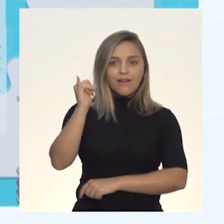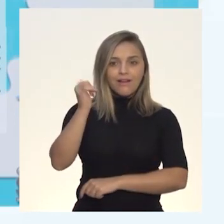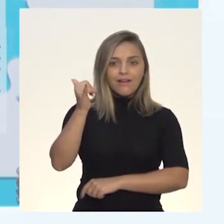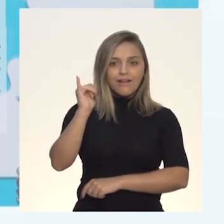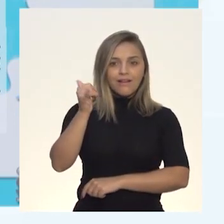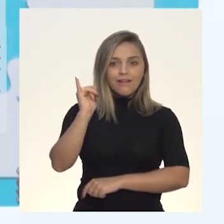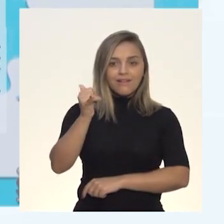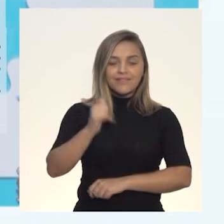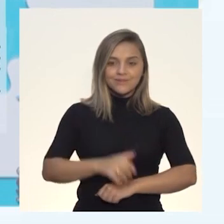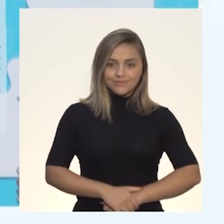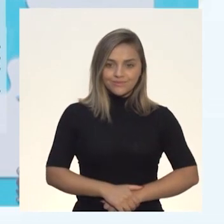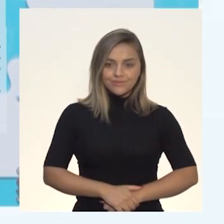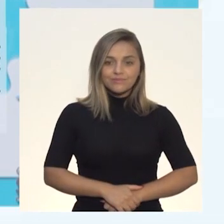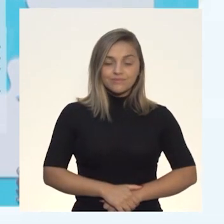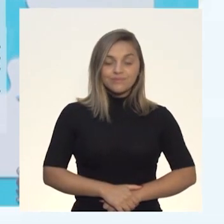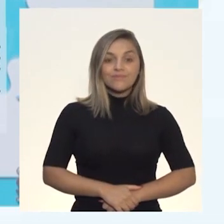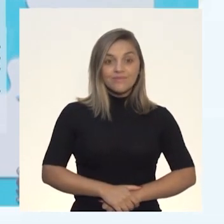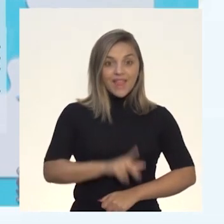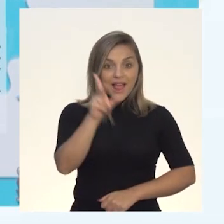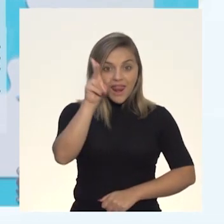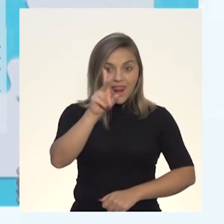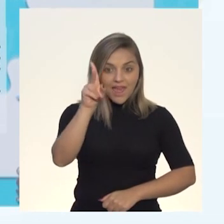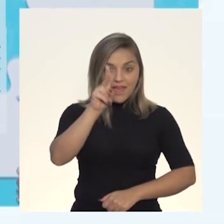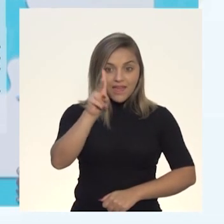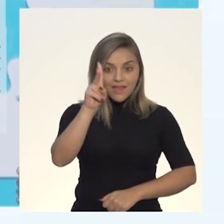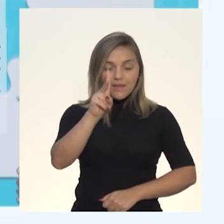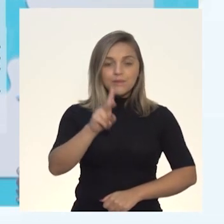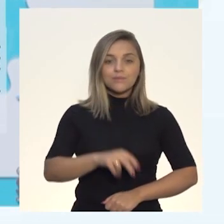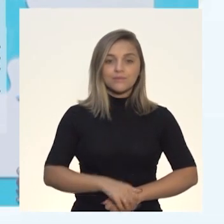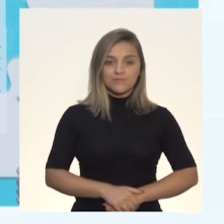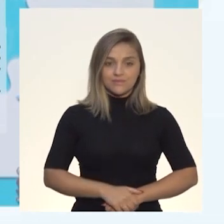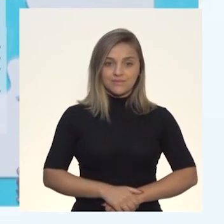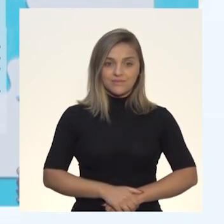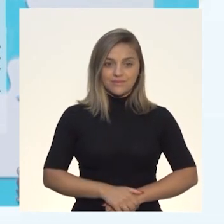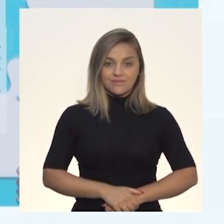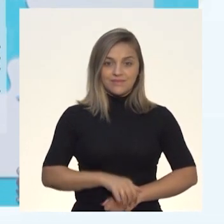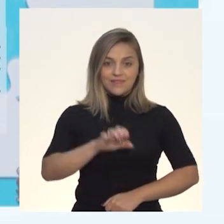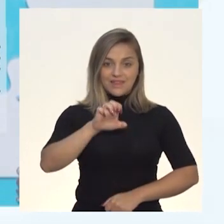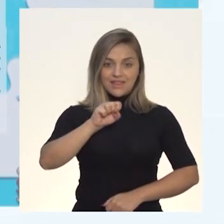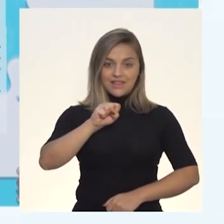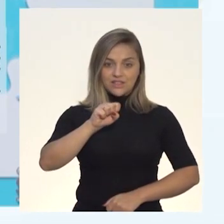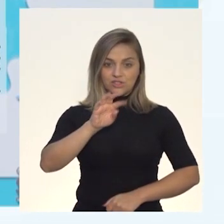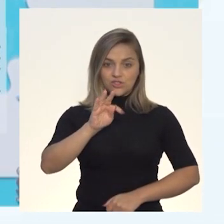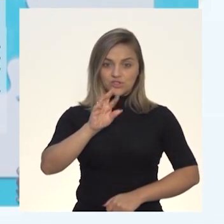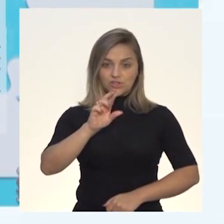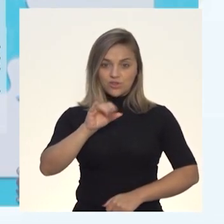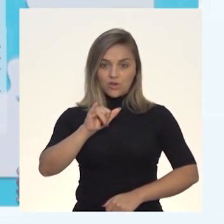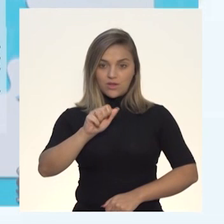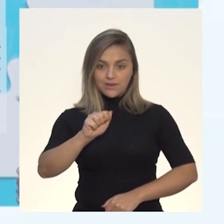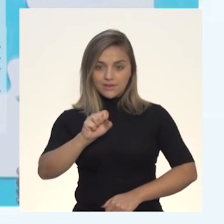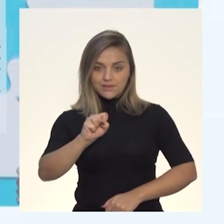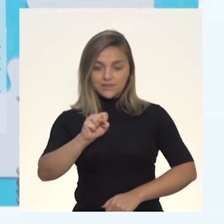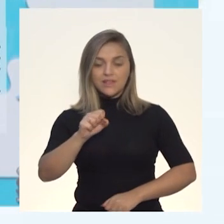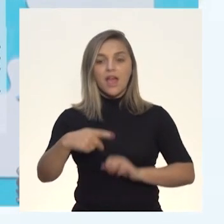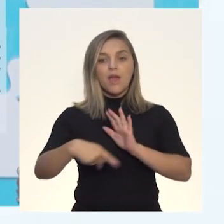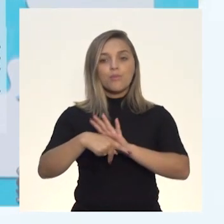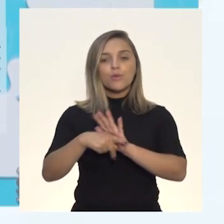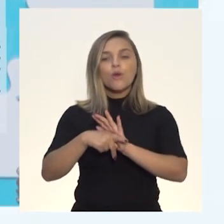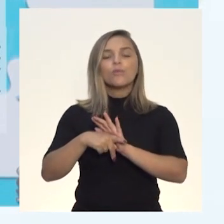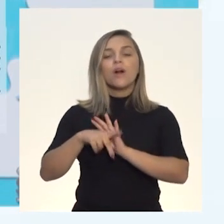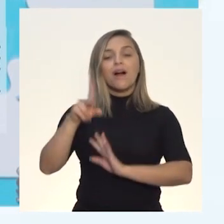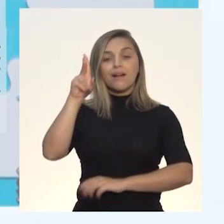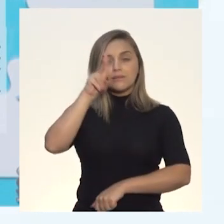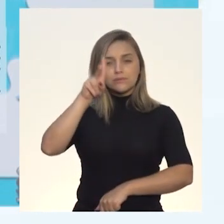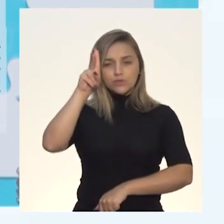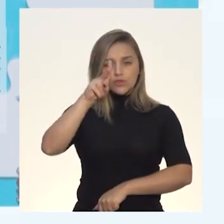pessoal? Lembra disso? História, porque não são histórias verdadeiras, né? São histórias da ficção,